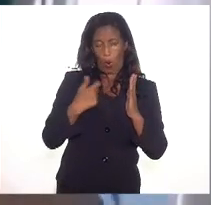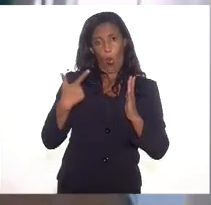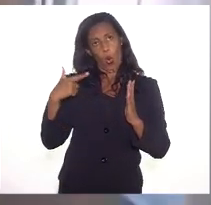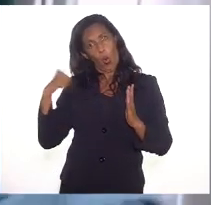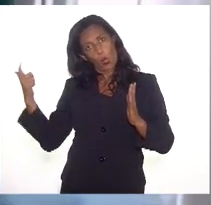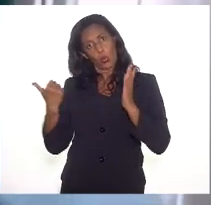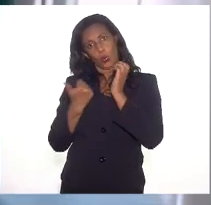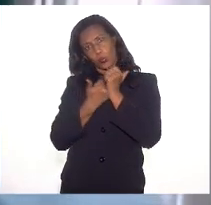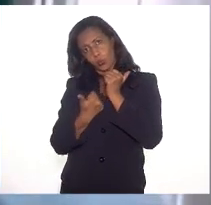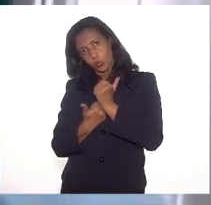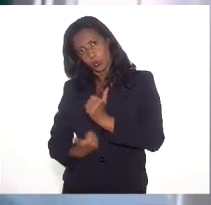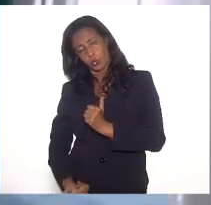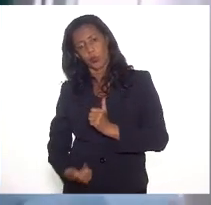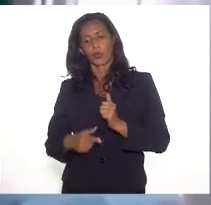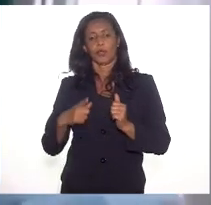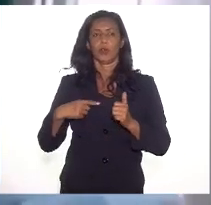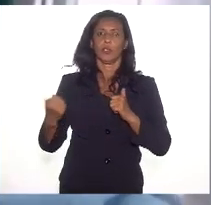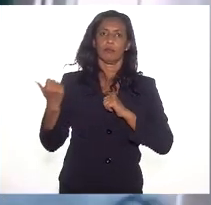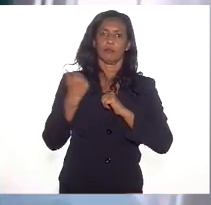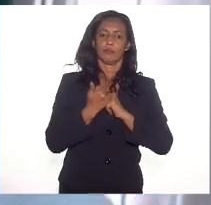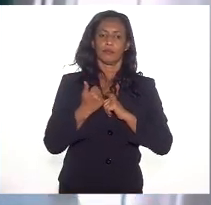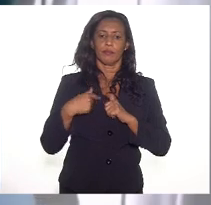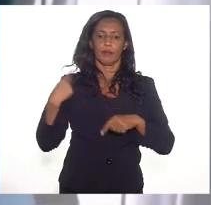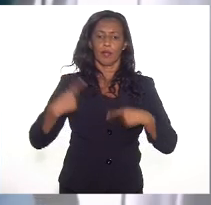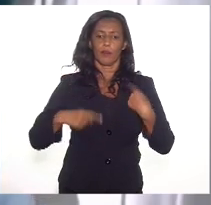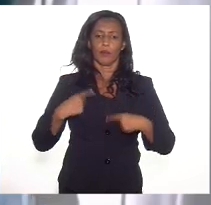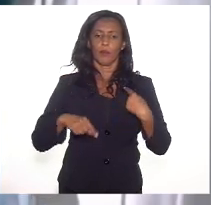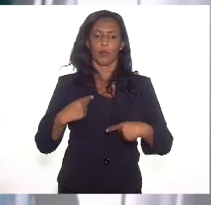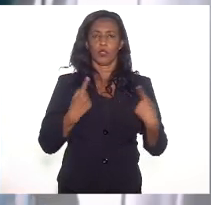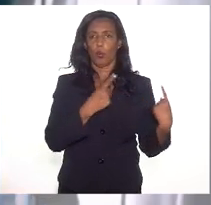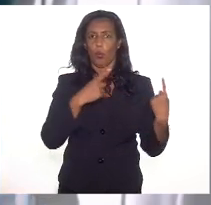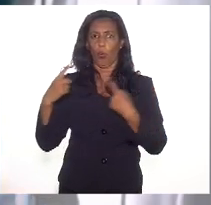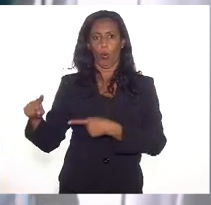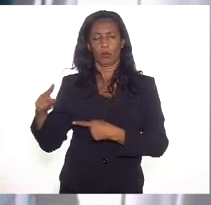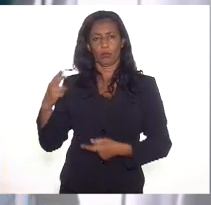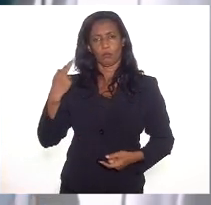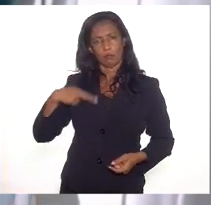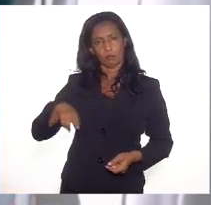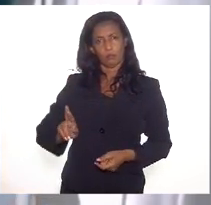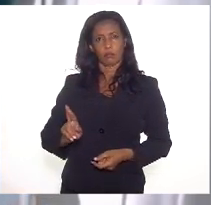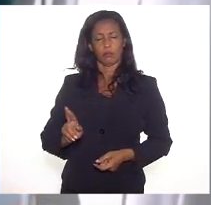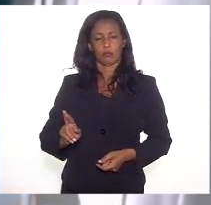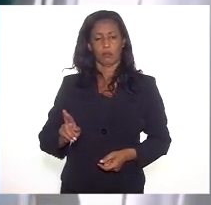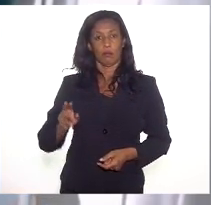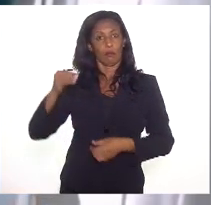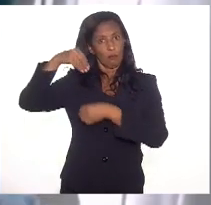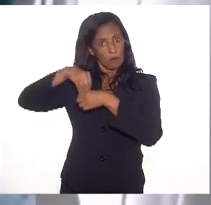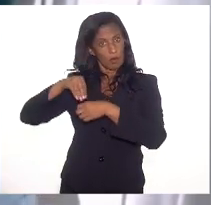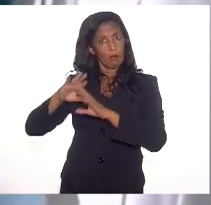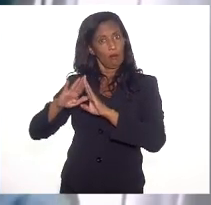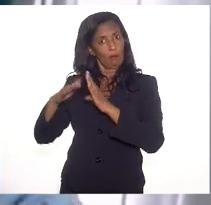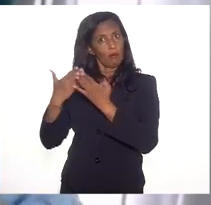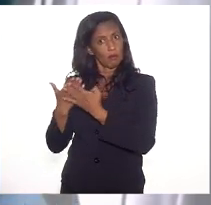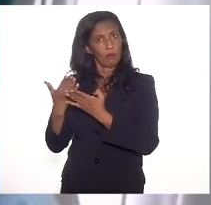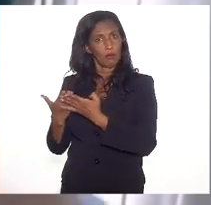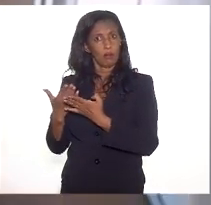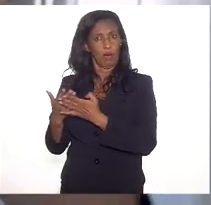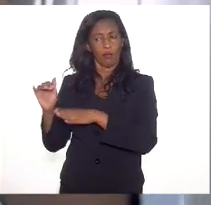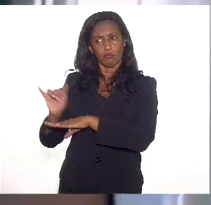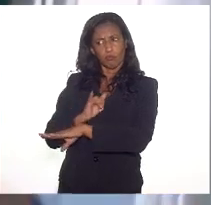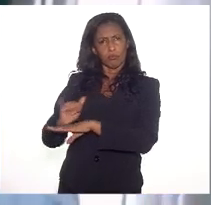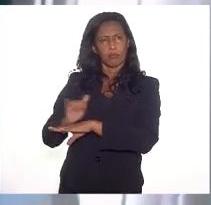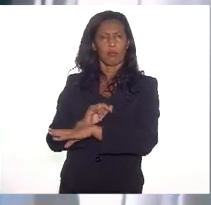depois, que é a que institui a política de combate à intolerância religiosa no ambiente escolar, né? Absolutamente